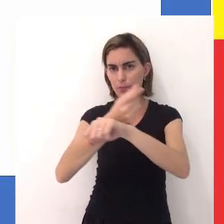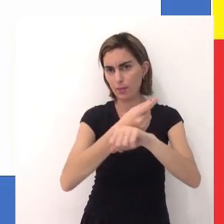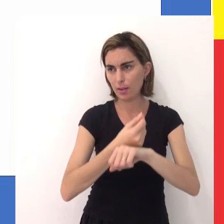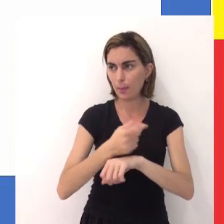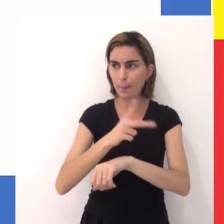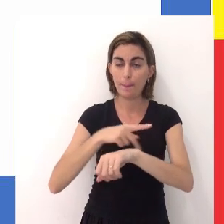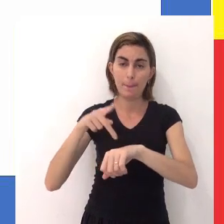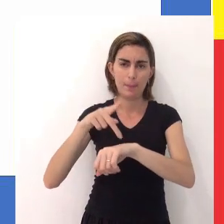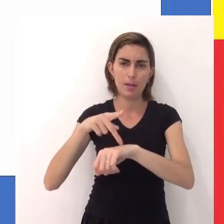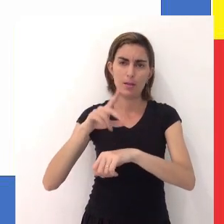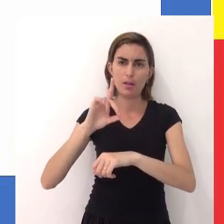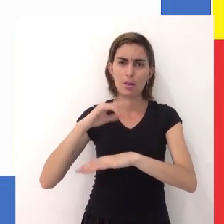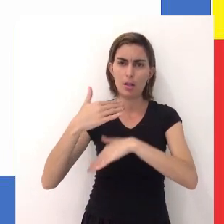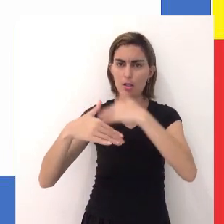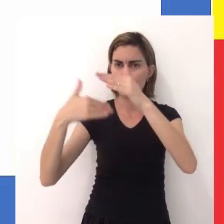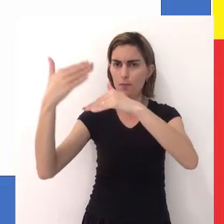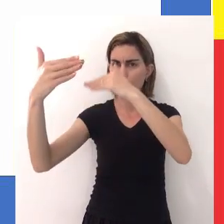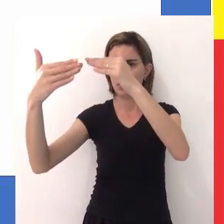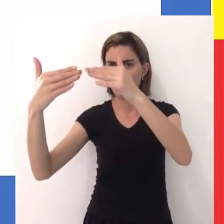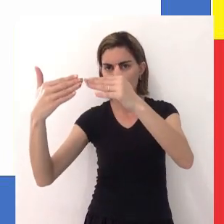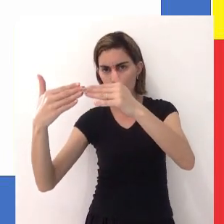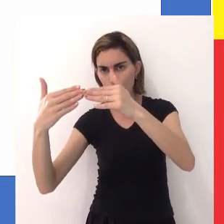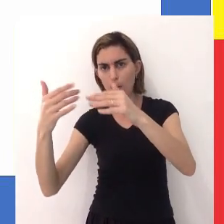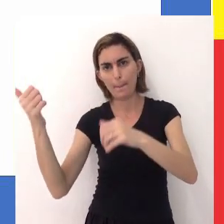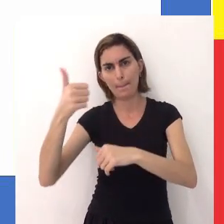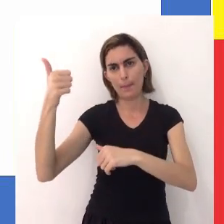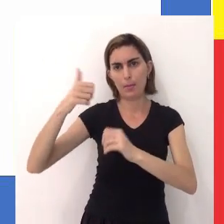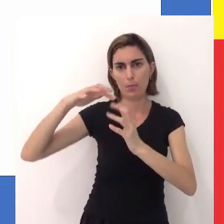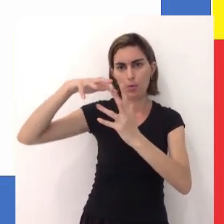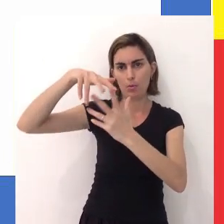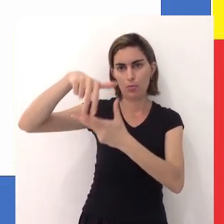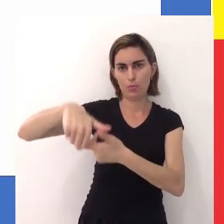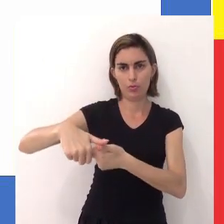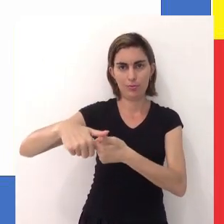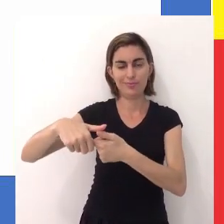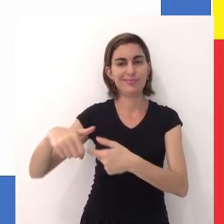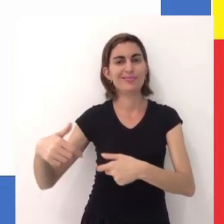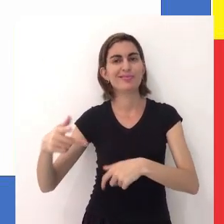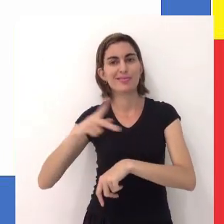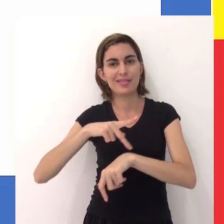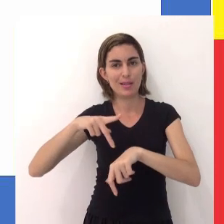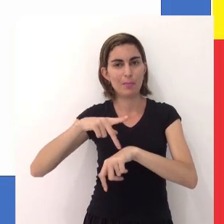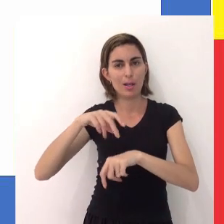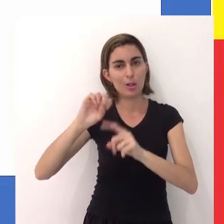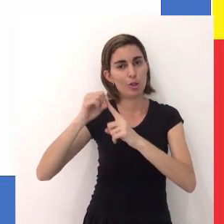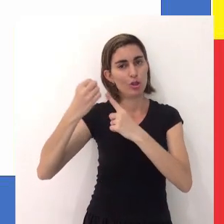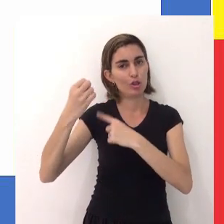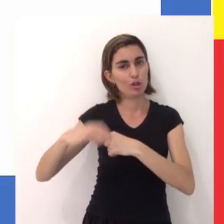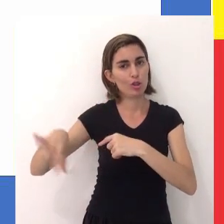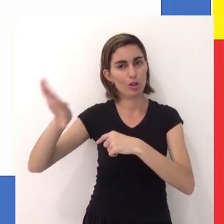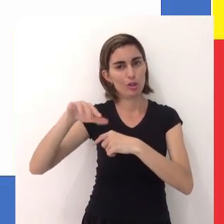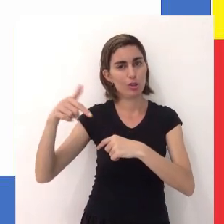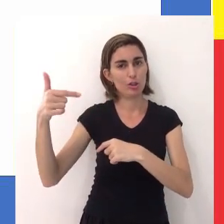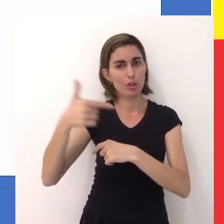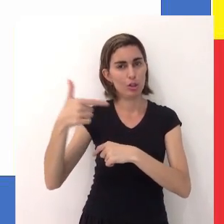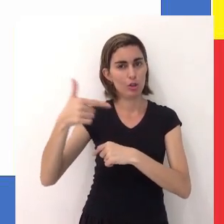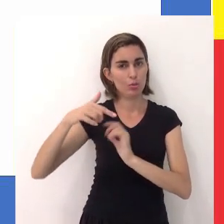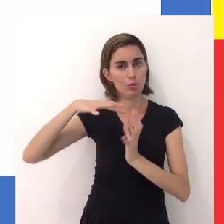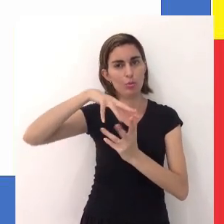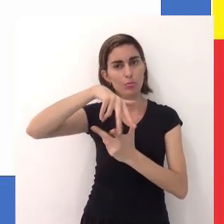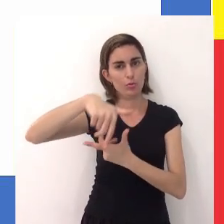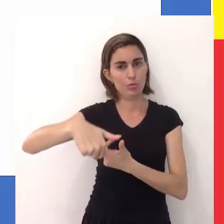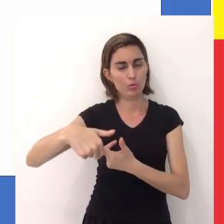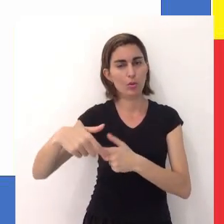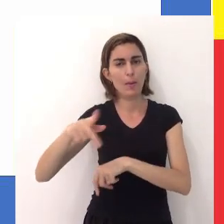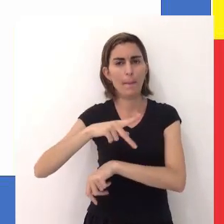de países desenvolvidos, tá? De primeiro mundo. Vamos ter o país socialista chamado de segundo